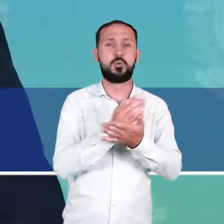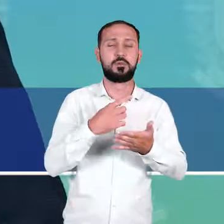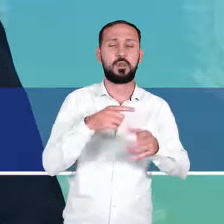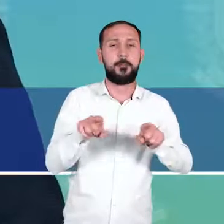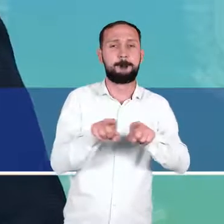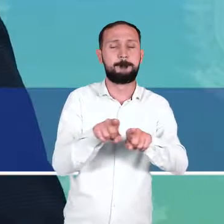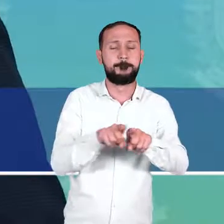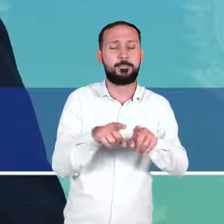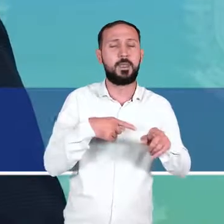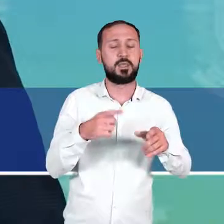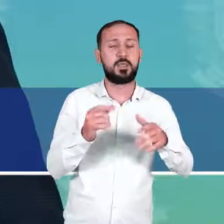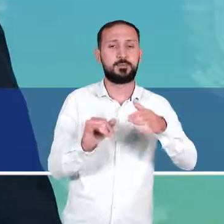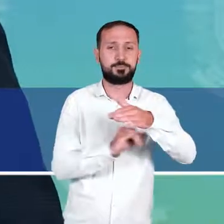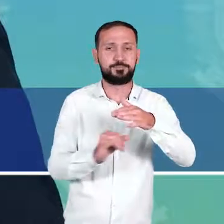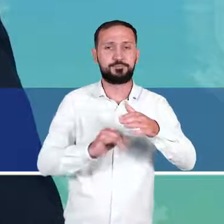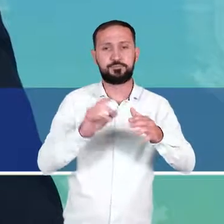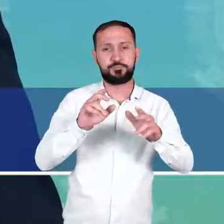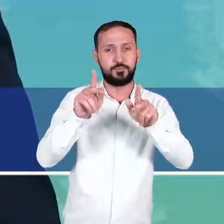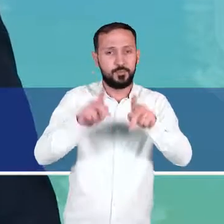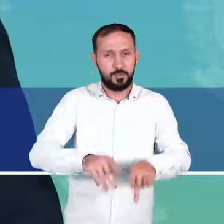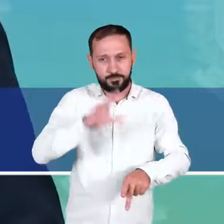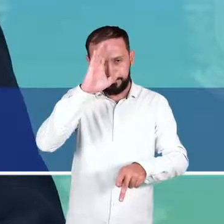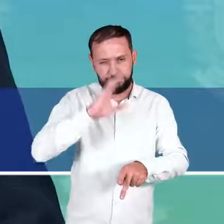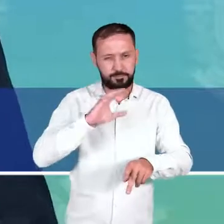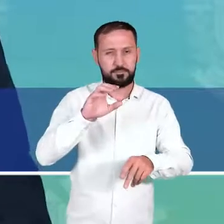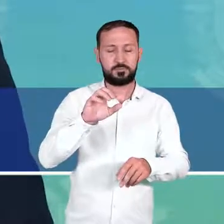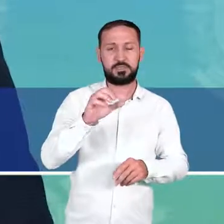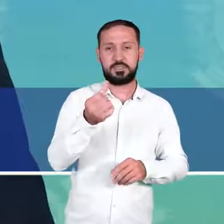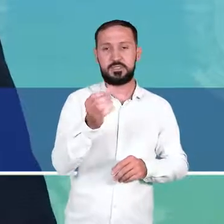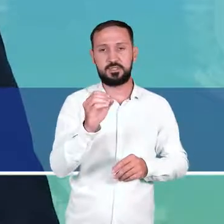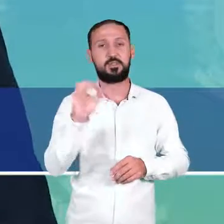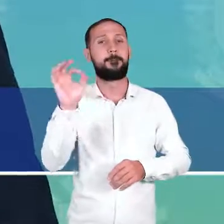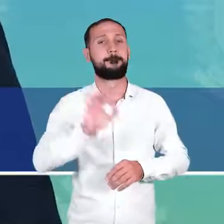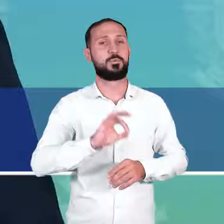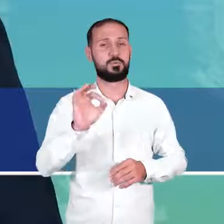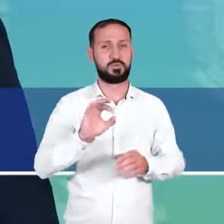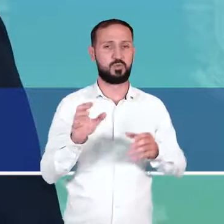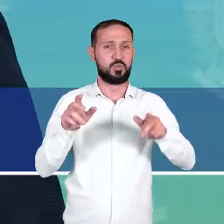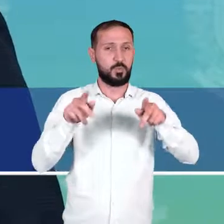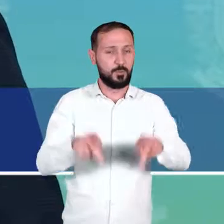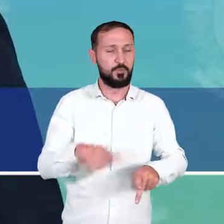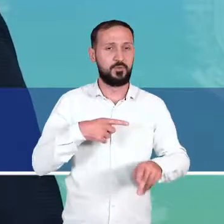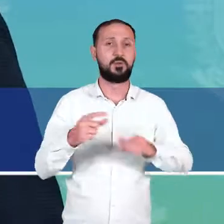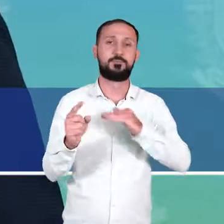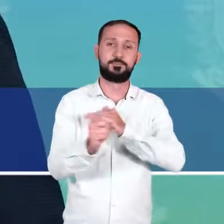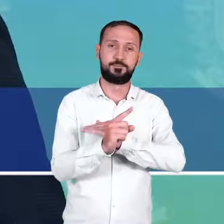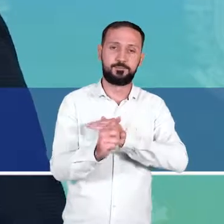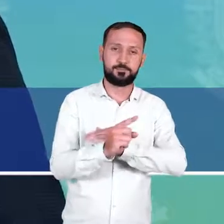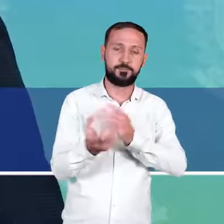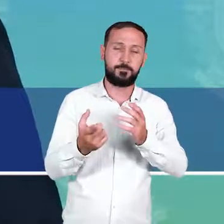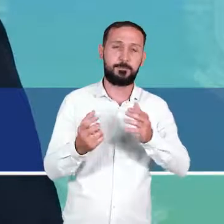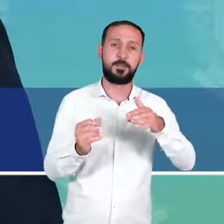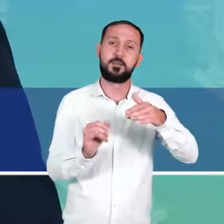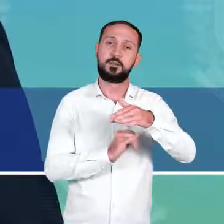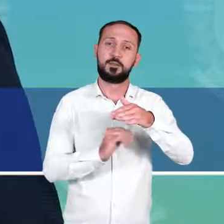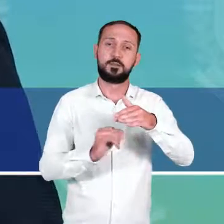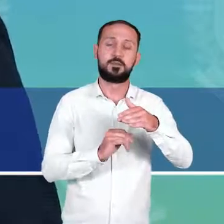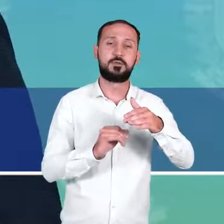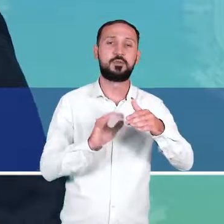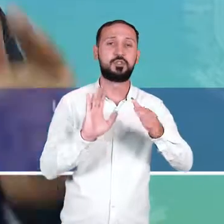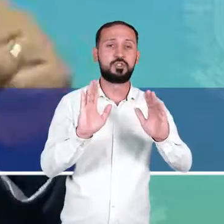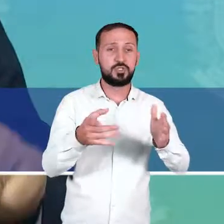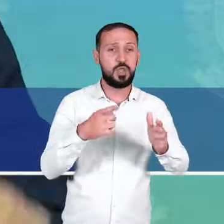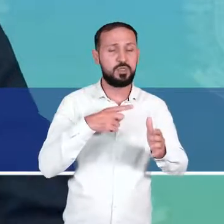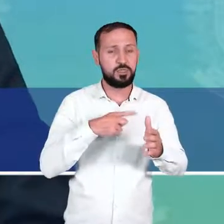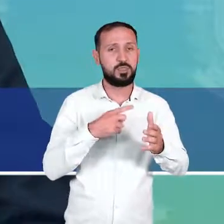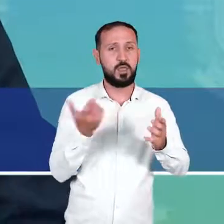entidades filantrópicas que atendem a maioria da população. 60% da população brasileira é atendida pelas entidades filantrópicas